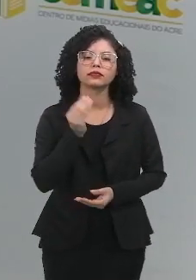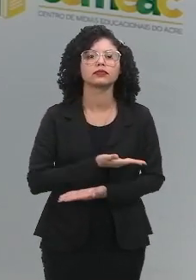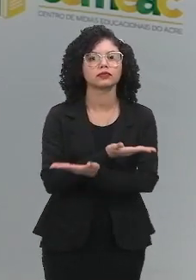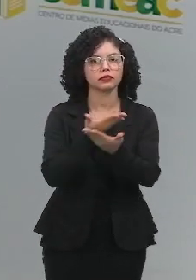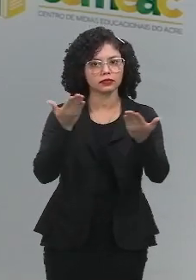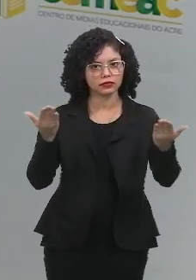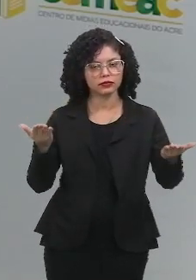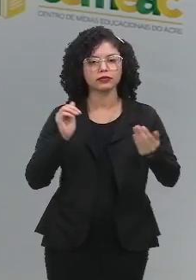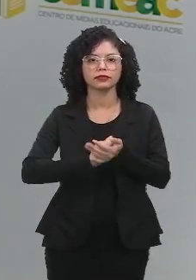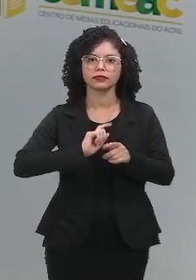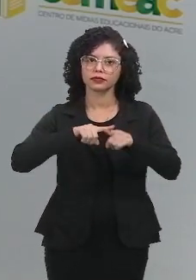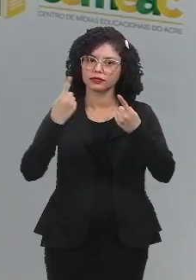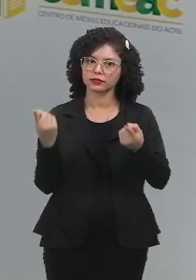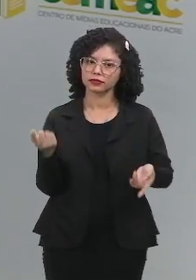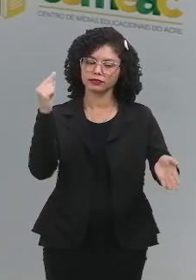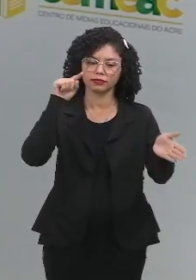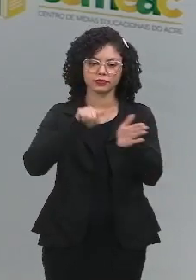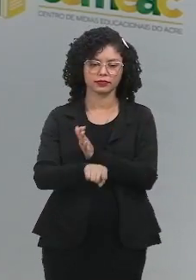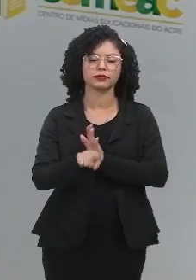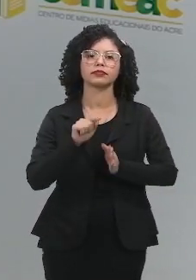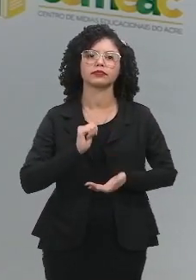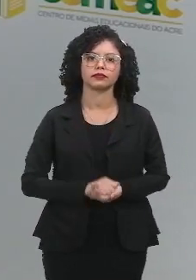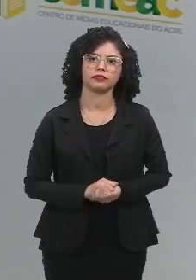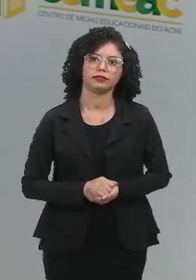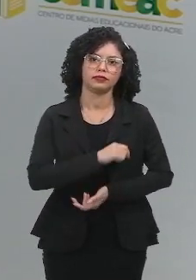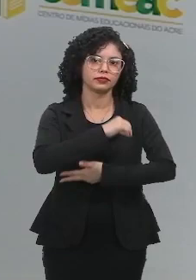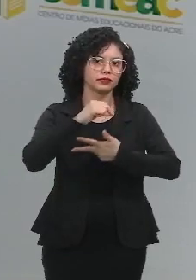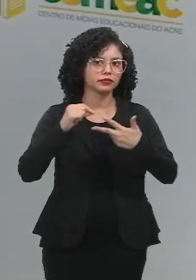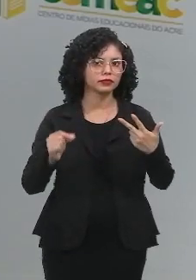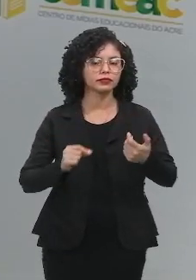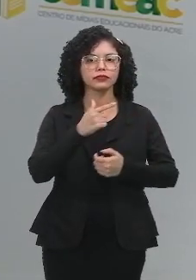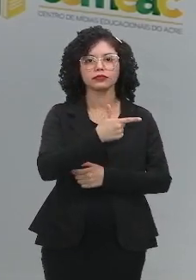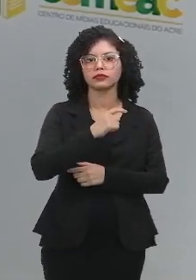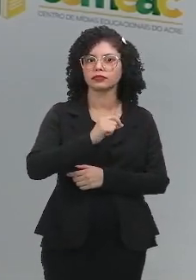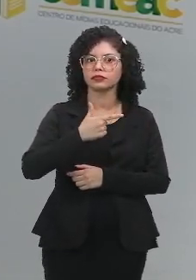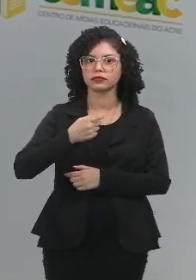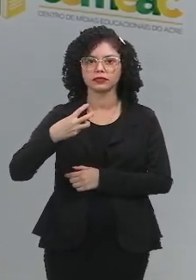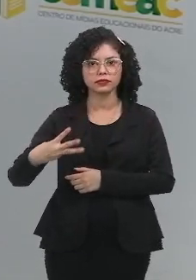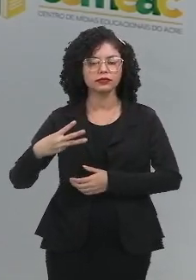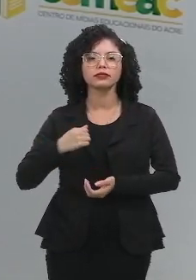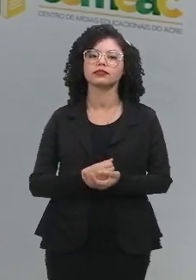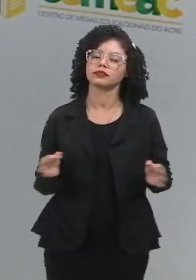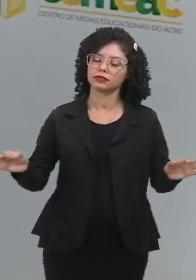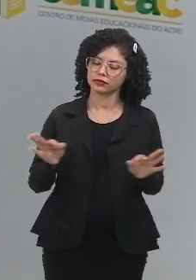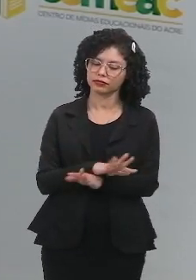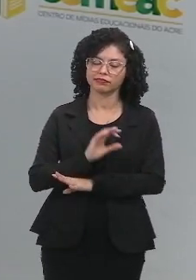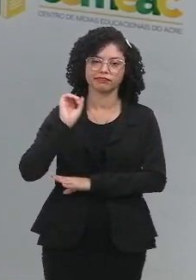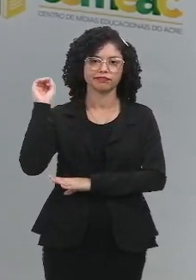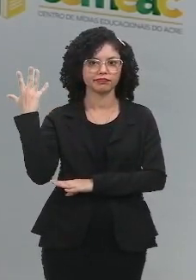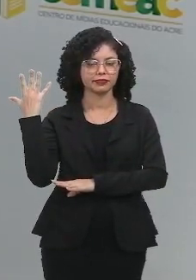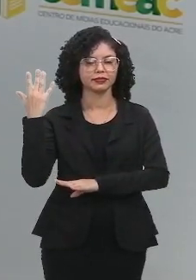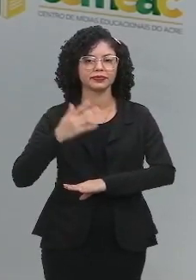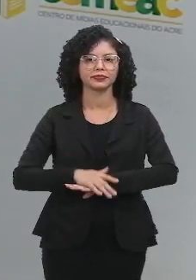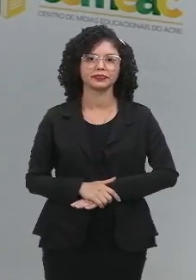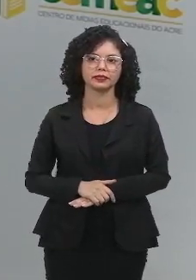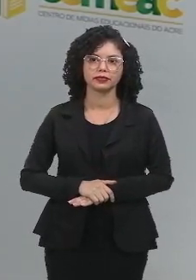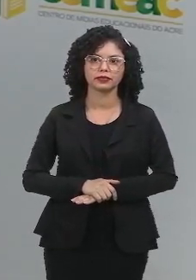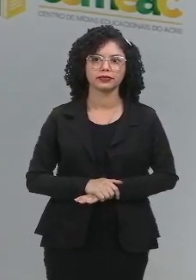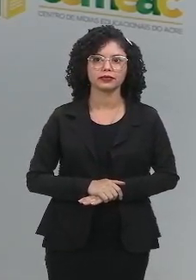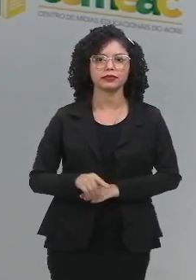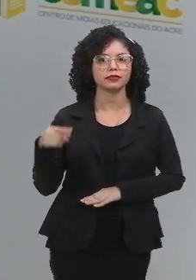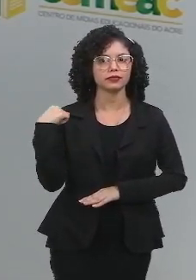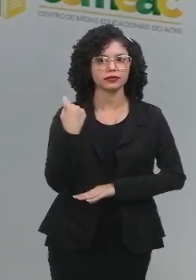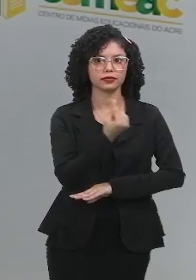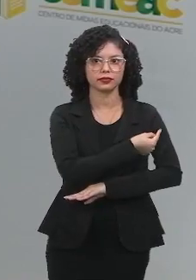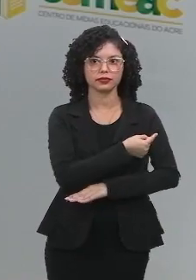vocês mais uma questão do Enem 2023 que acabou de ocorrer e nós